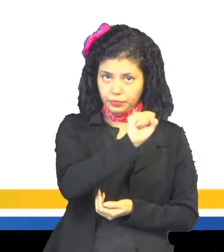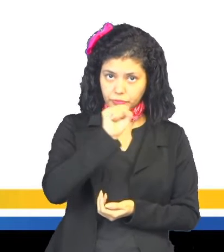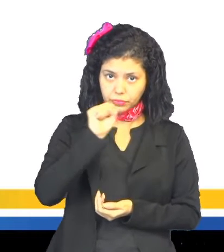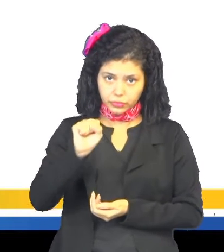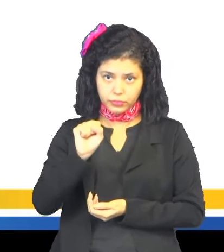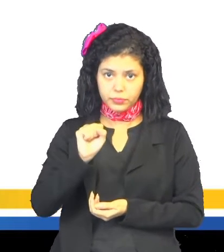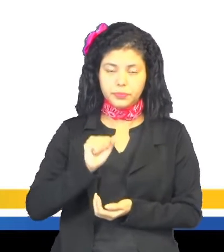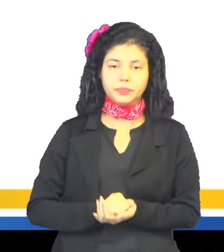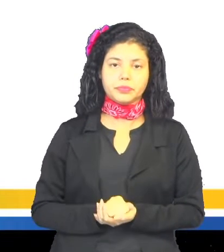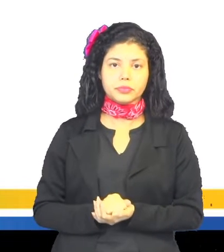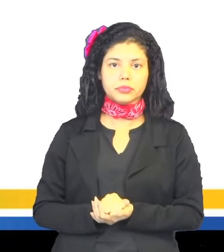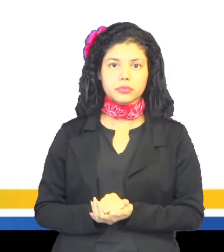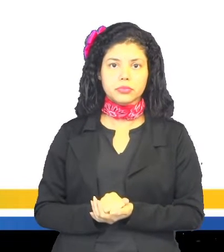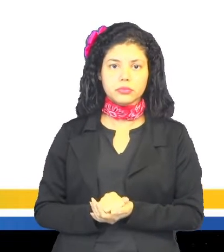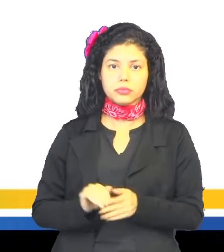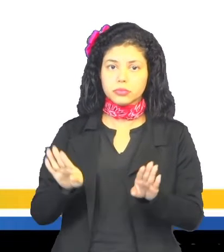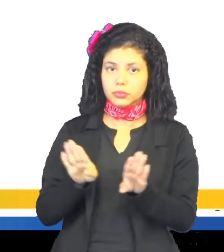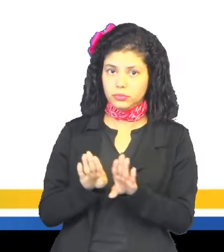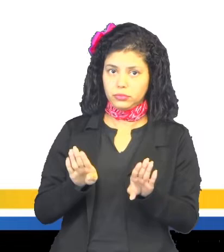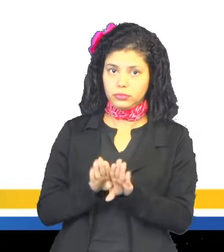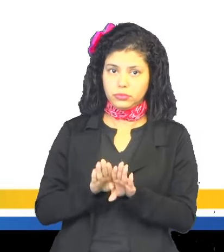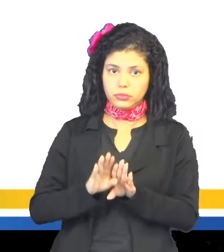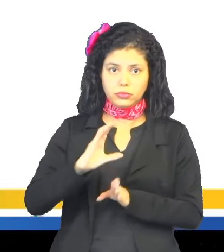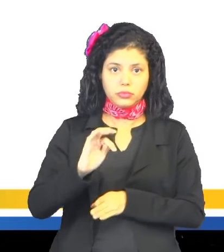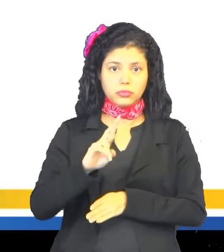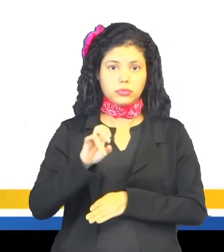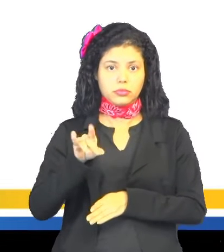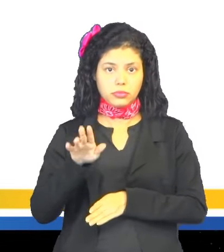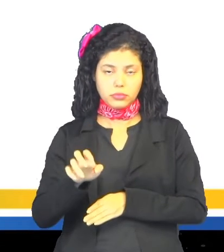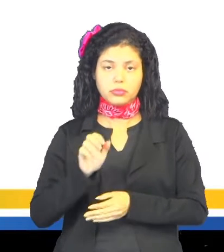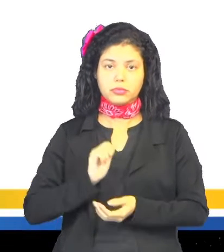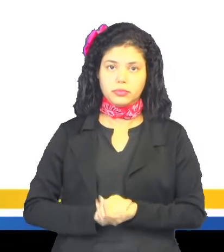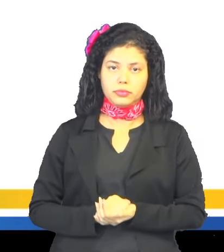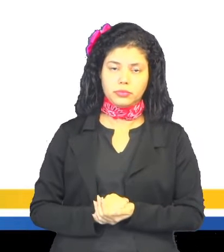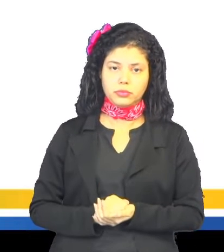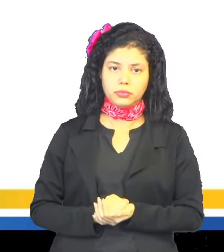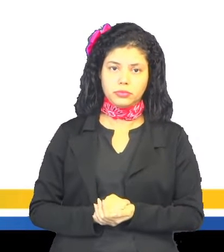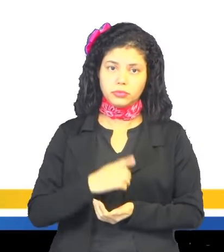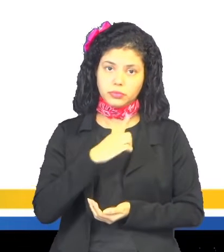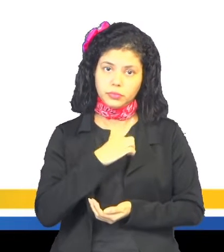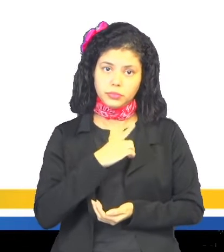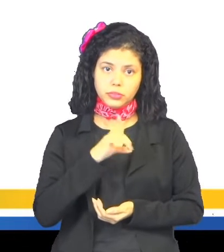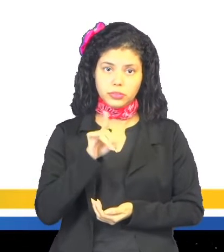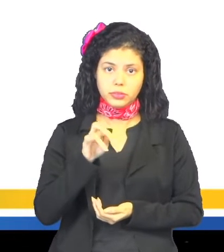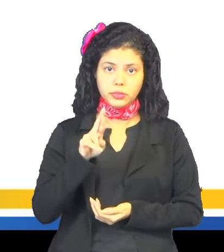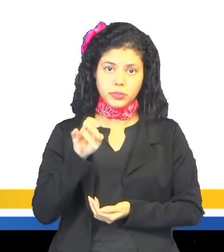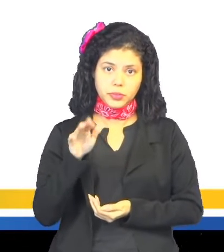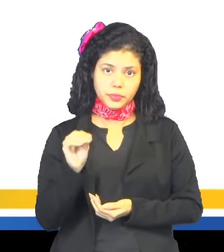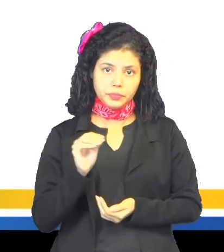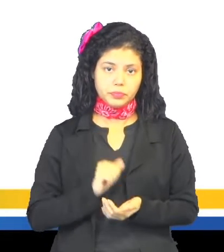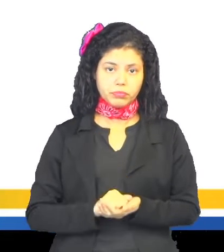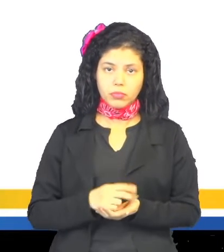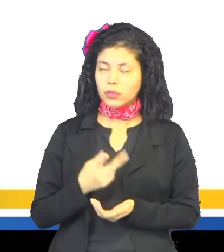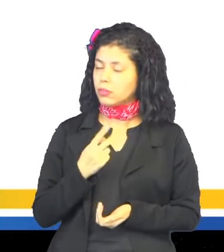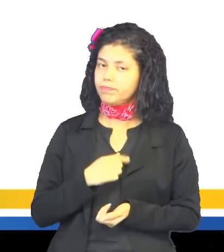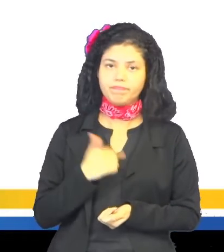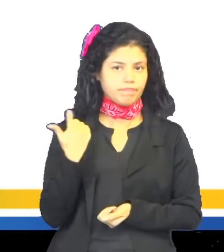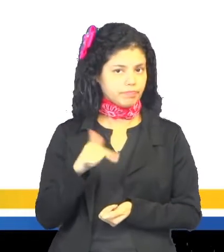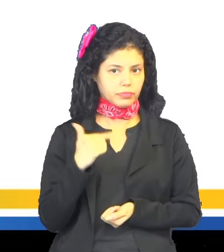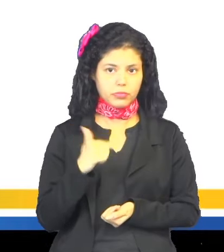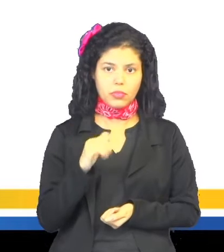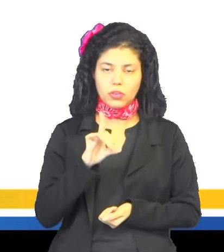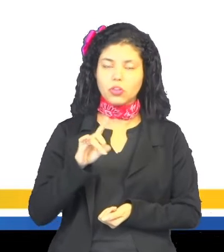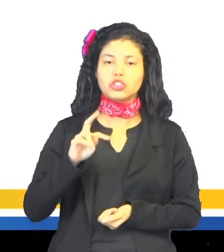né que é o encontro aí das consoantes s com s né formam diga porém a língua espanhola não existe esse